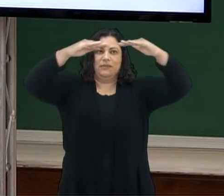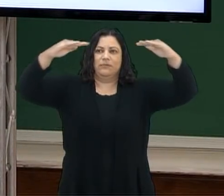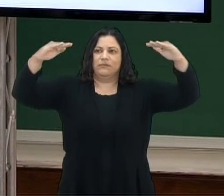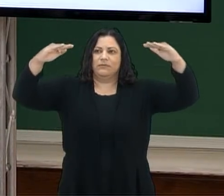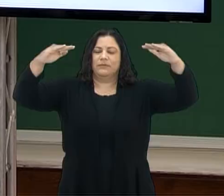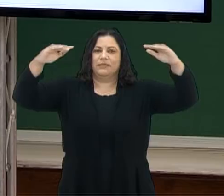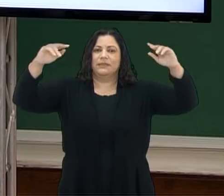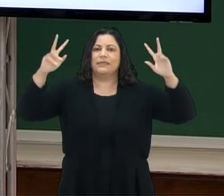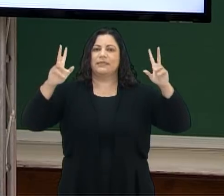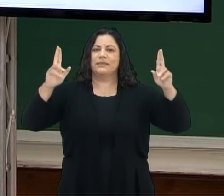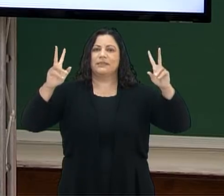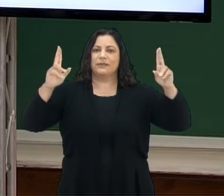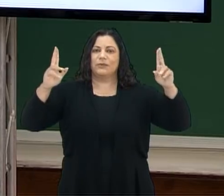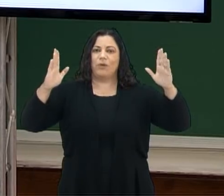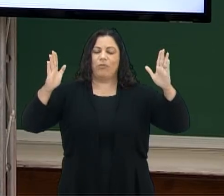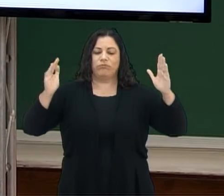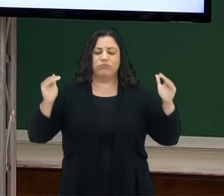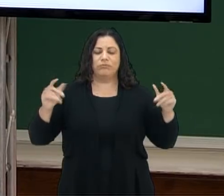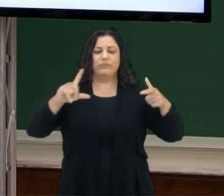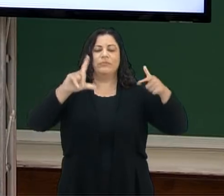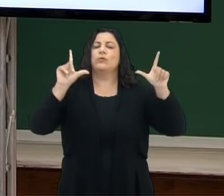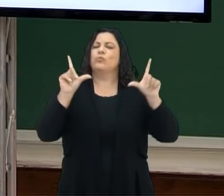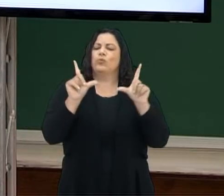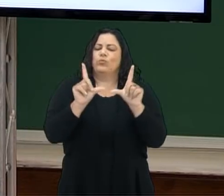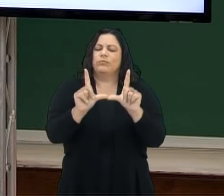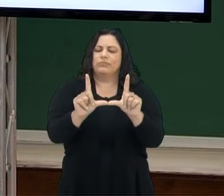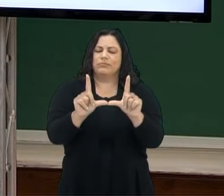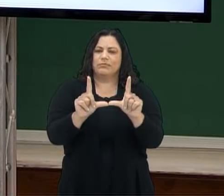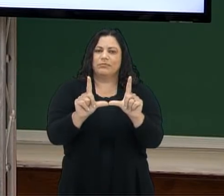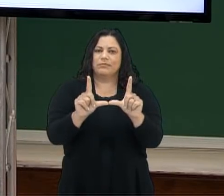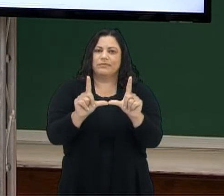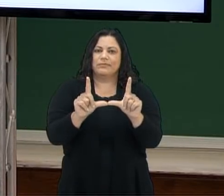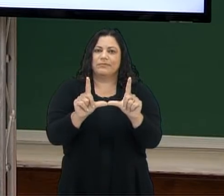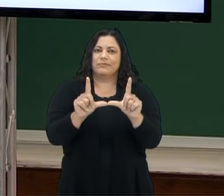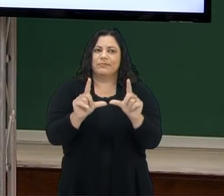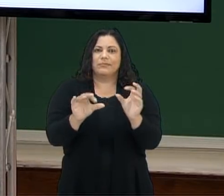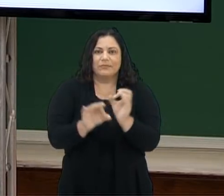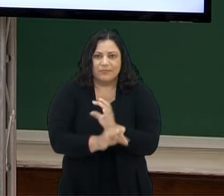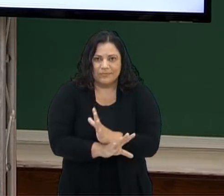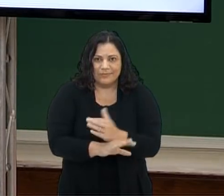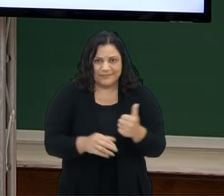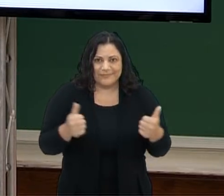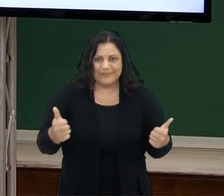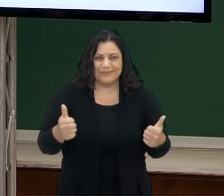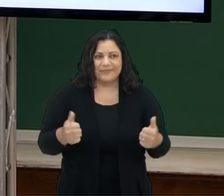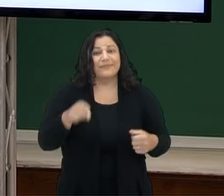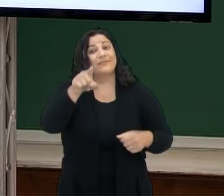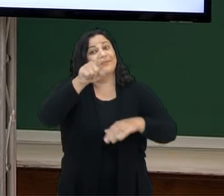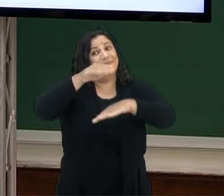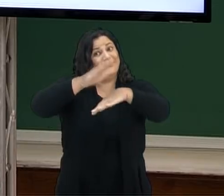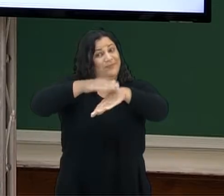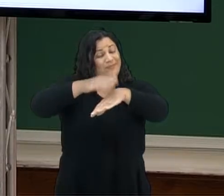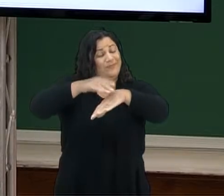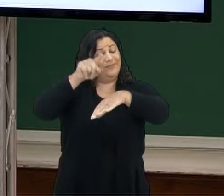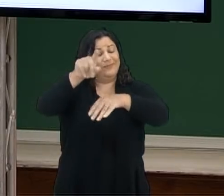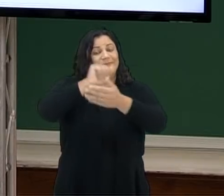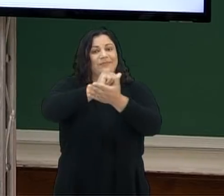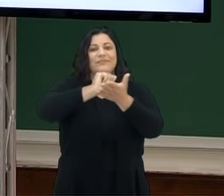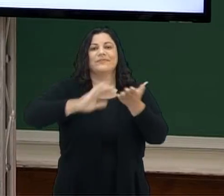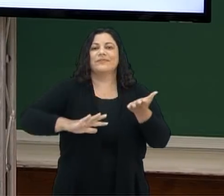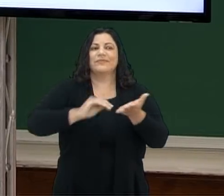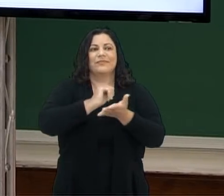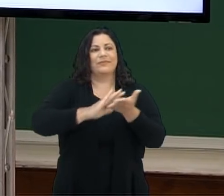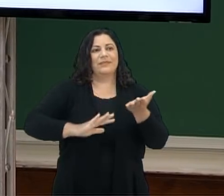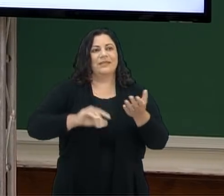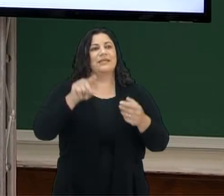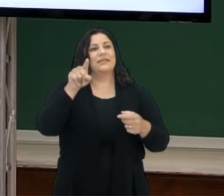e, voilà, temos nosso quadrado feitinho, certo? Então, vou deixar agora para vocês construírem o quadrado de